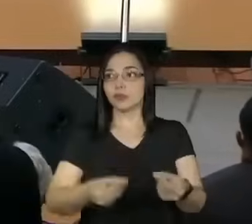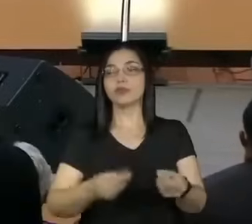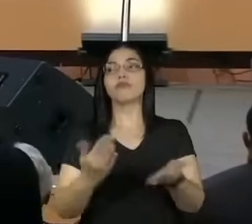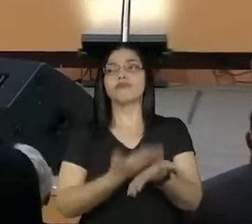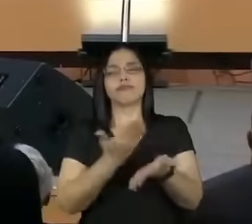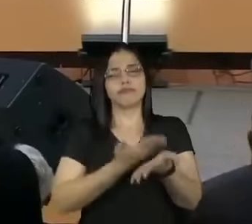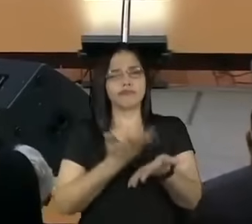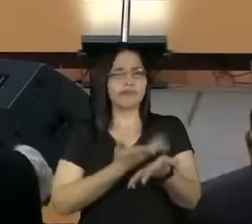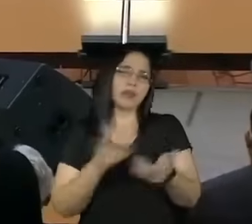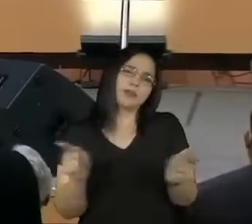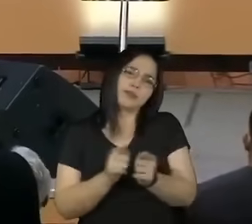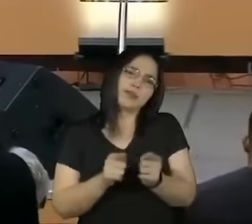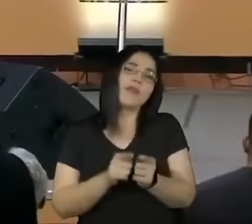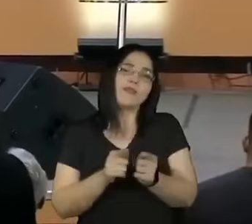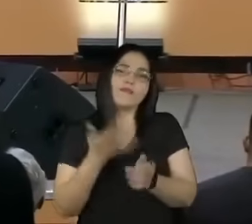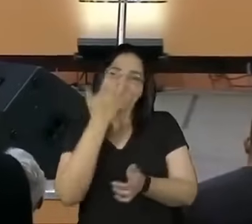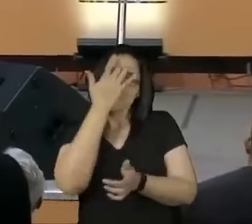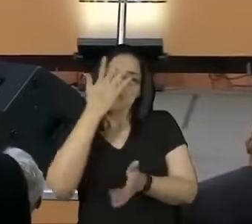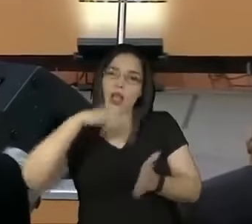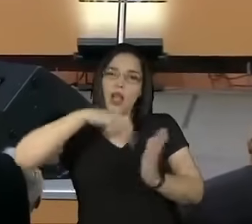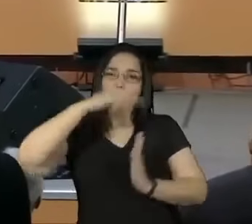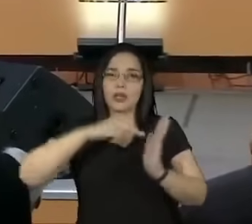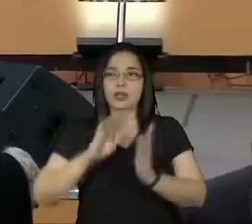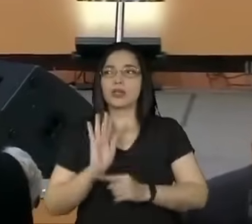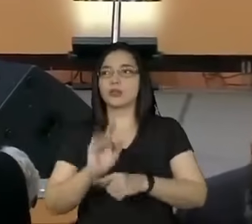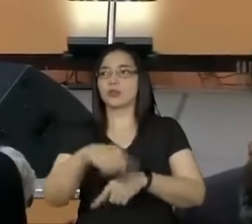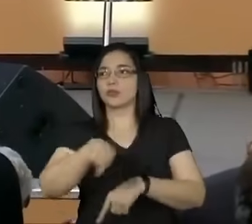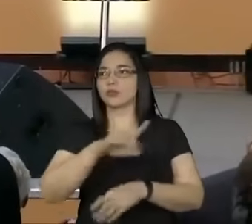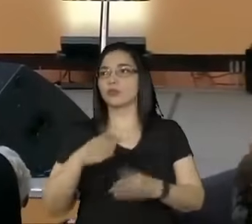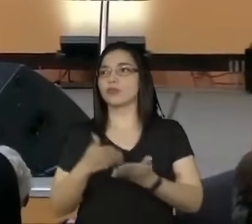fácil de ler para te ajudar na tua caminhada